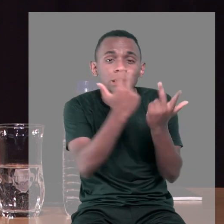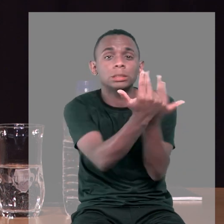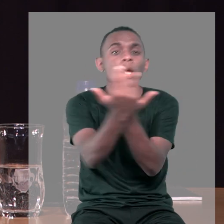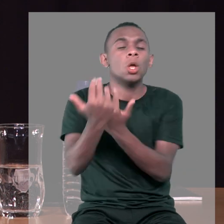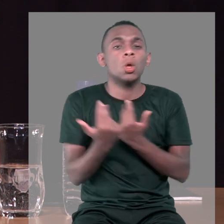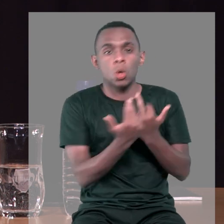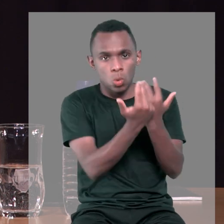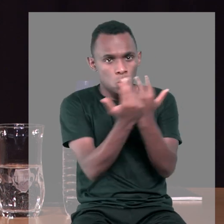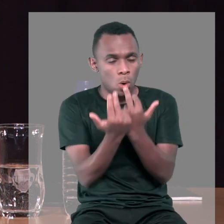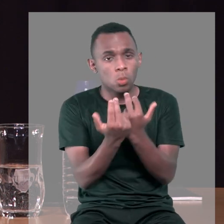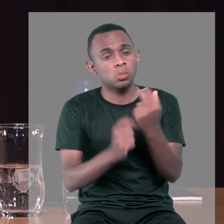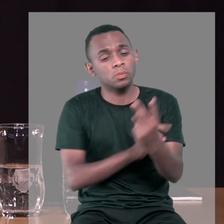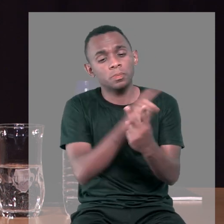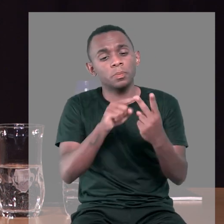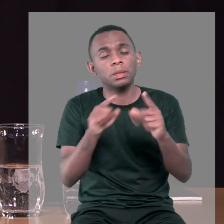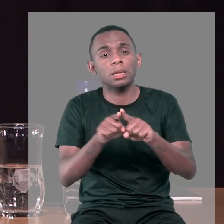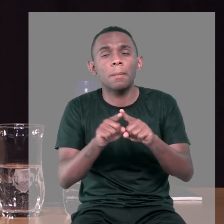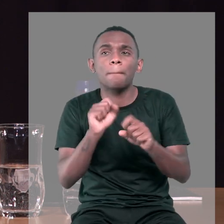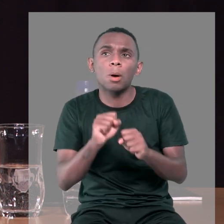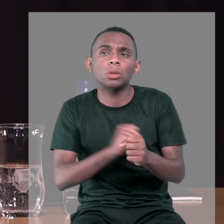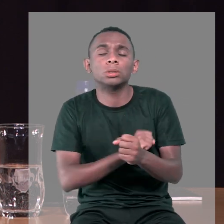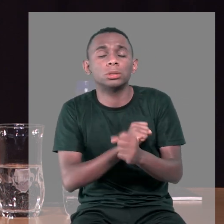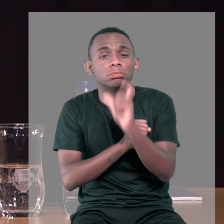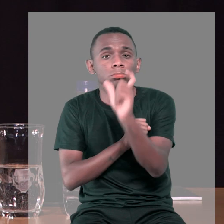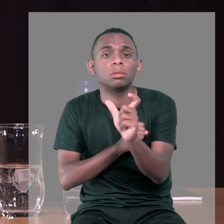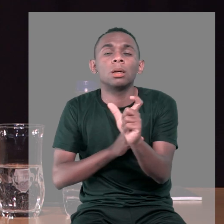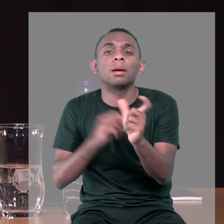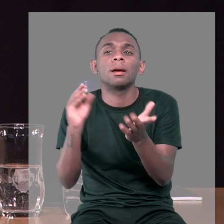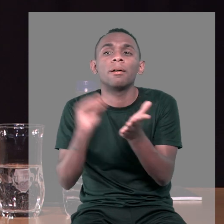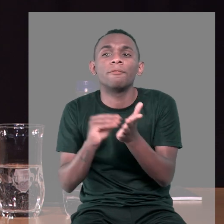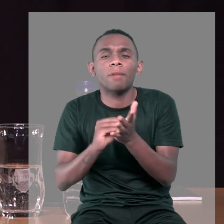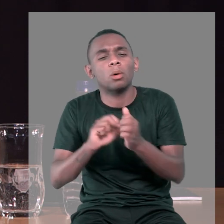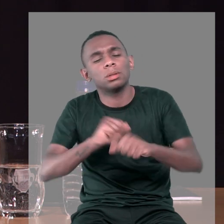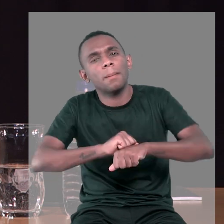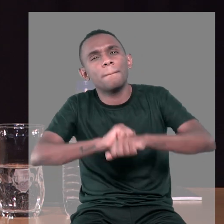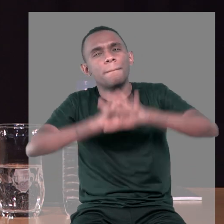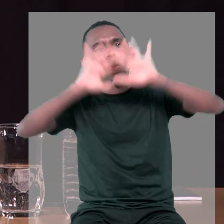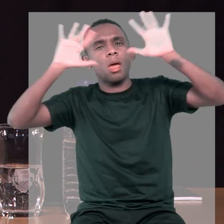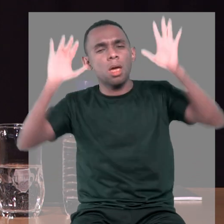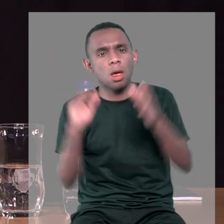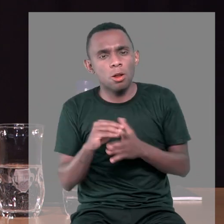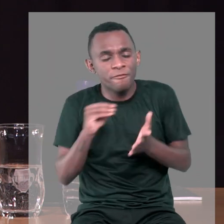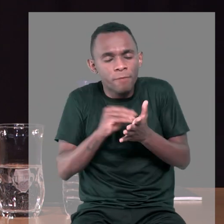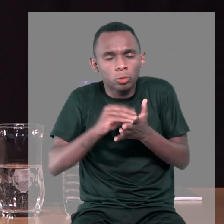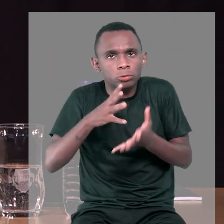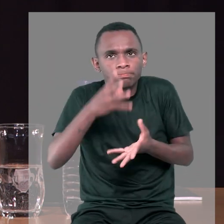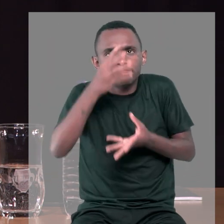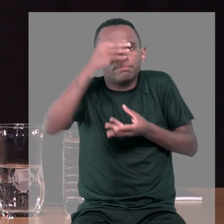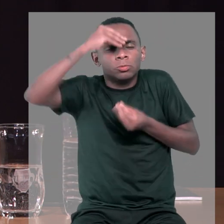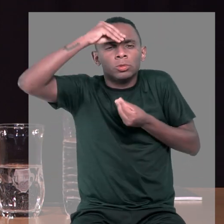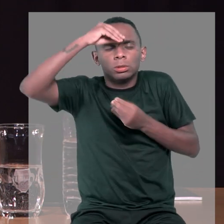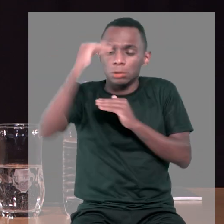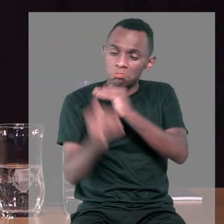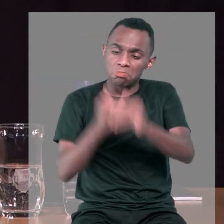não é? Dois sentidos do termo mediocridade. Mas esse é o ponto principal para ela. Eu acho que ela